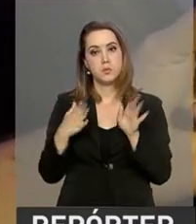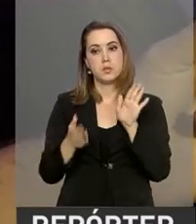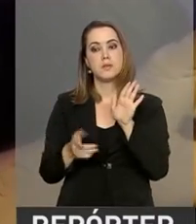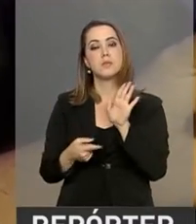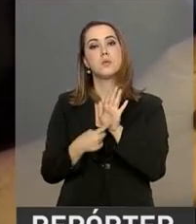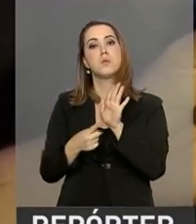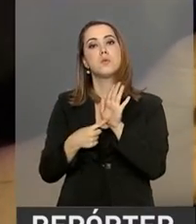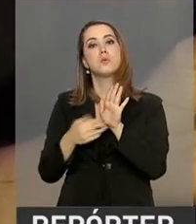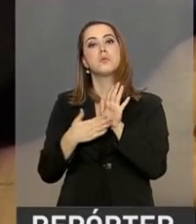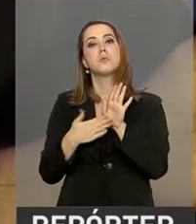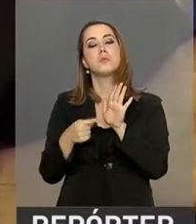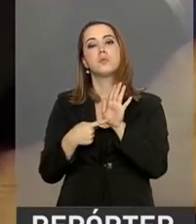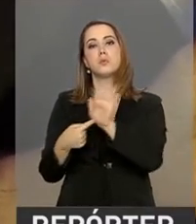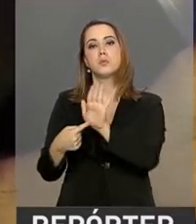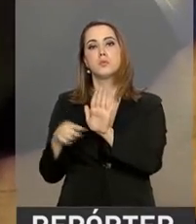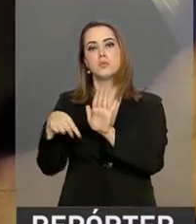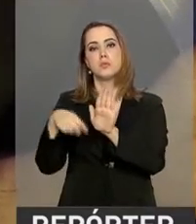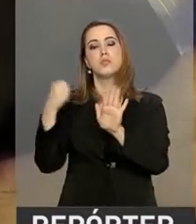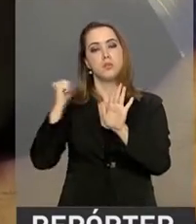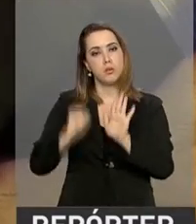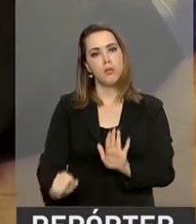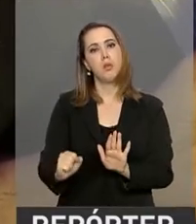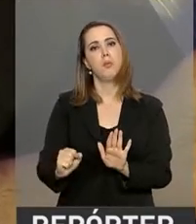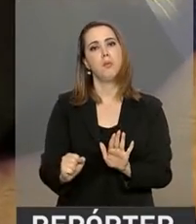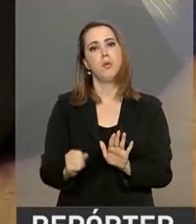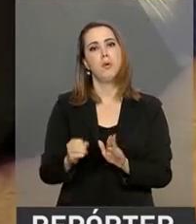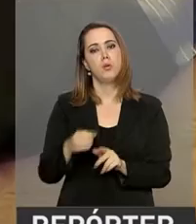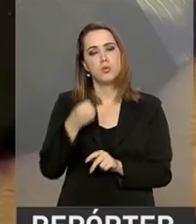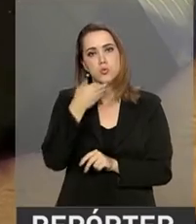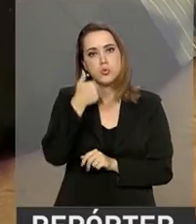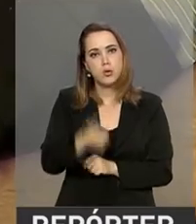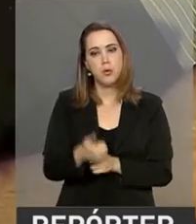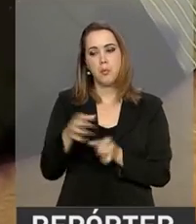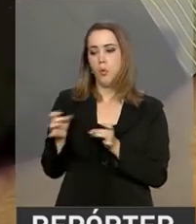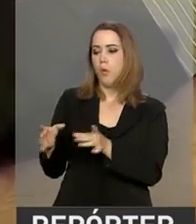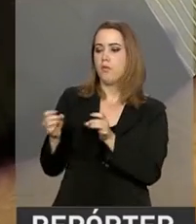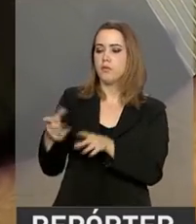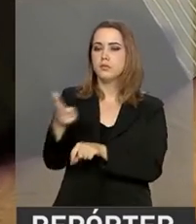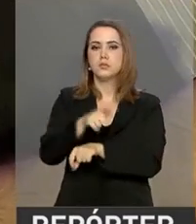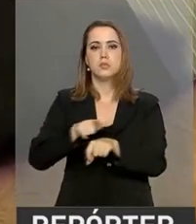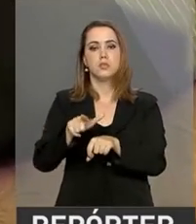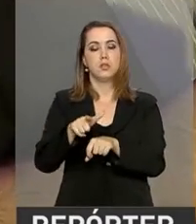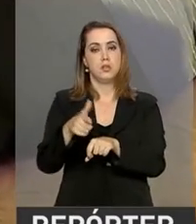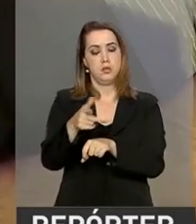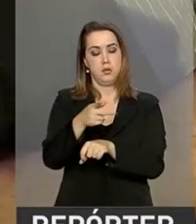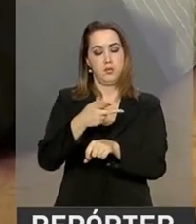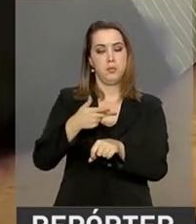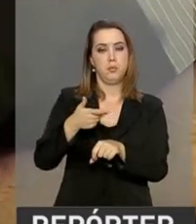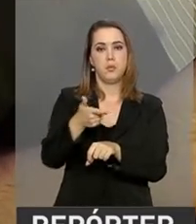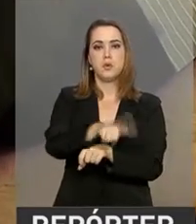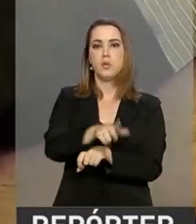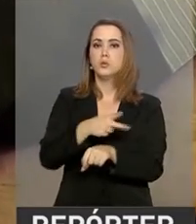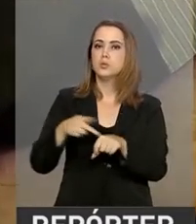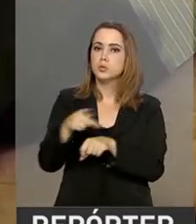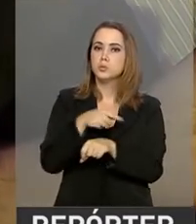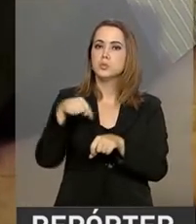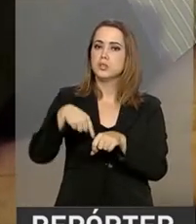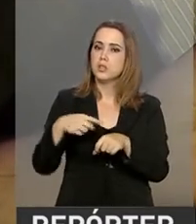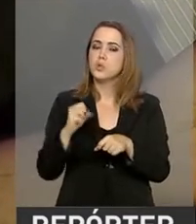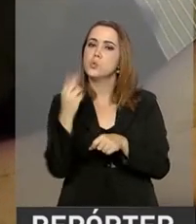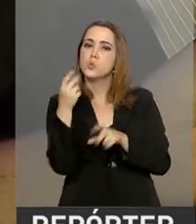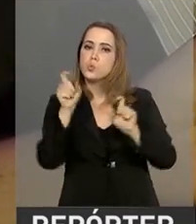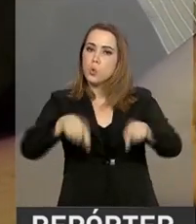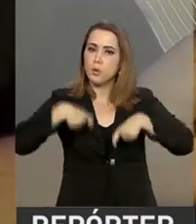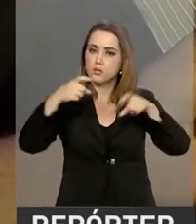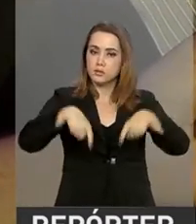qualidade, que suas exportações são de grande qualidade, como é o caso, por exemplo, dos alimentos. A produção agrícola no Brasil, com